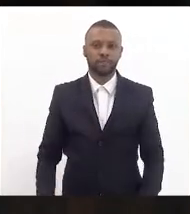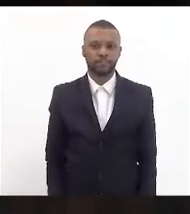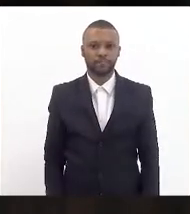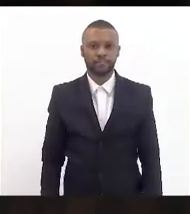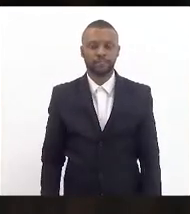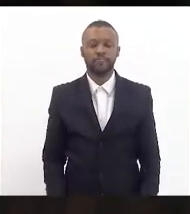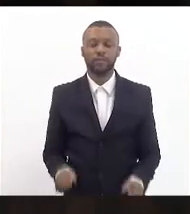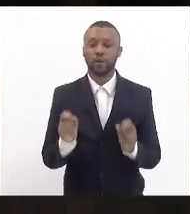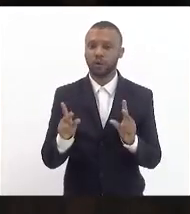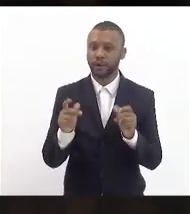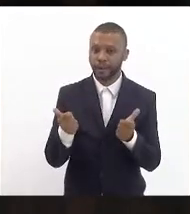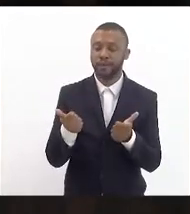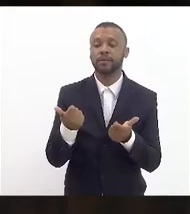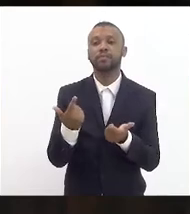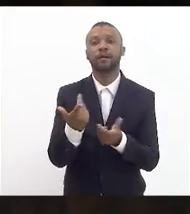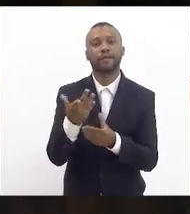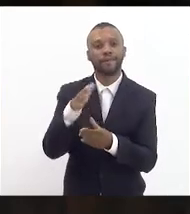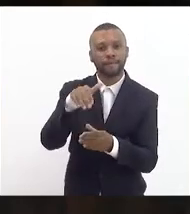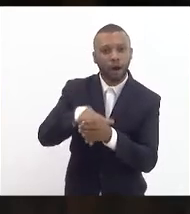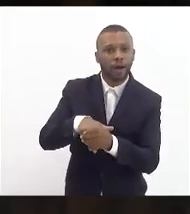Ok? Votando sim,